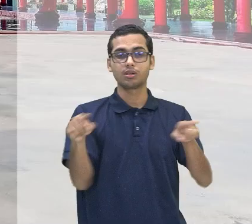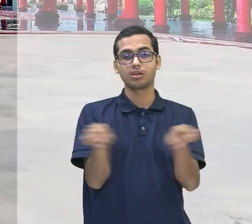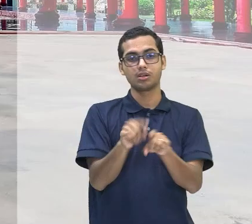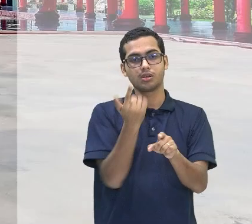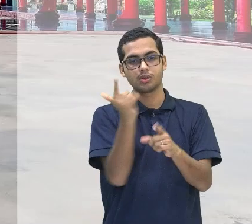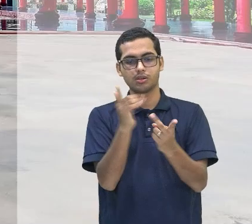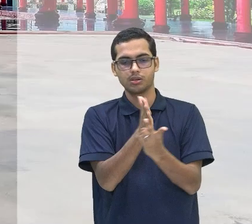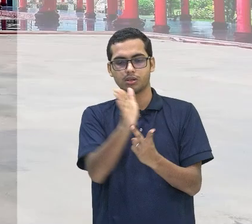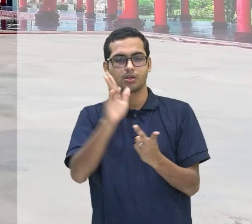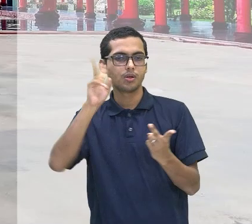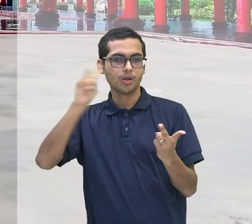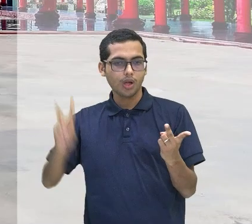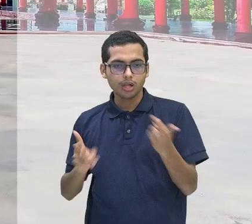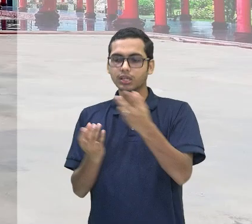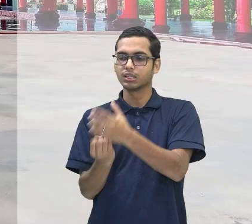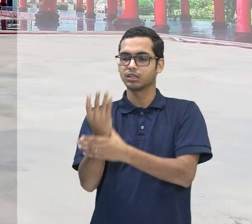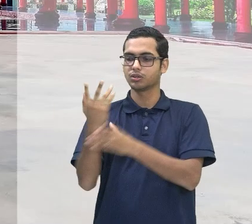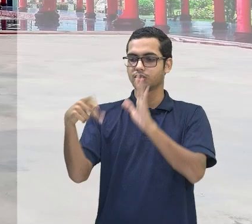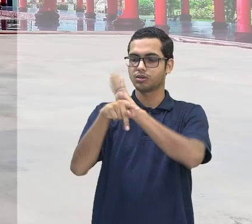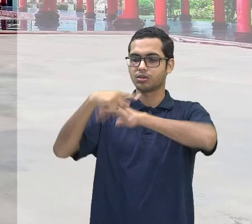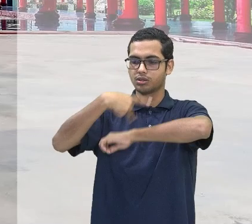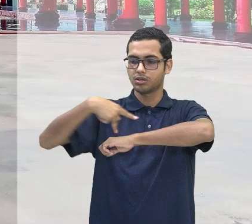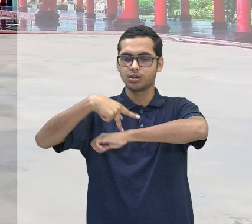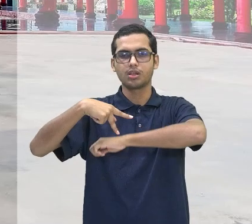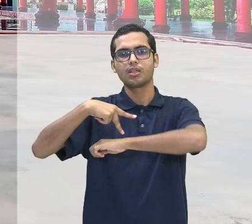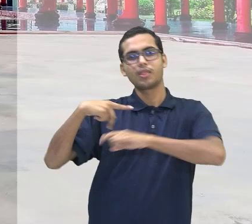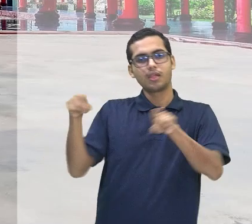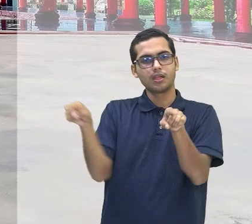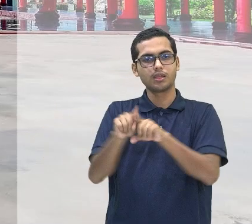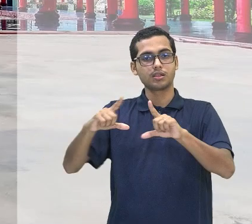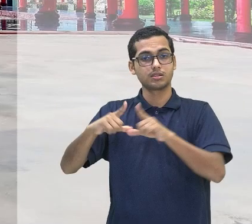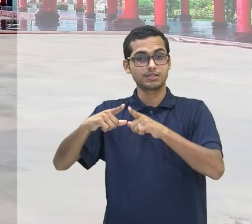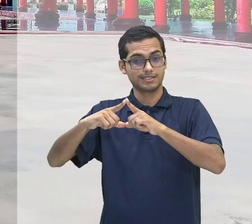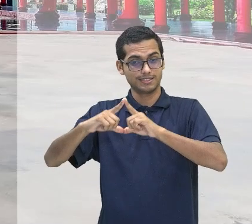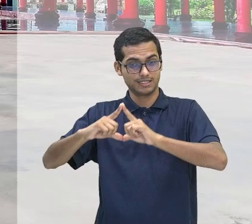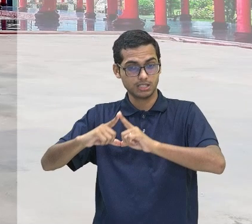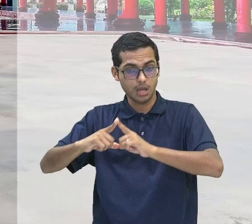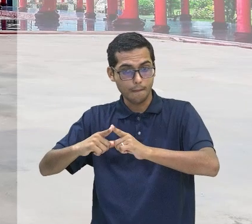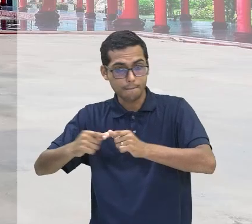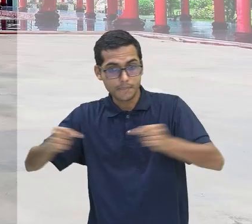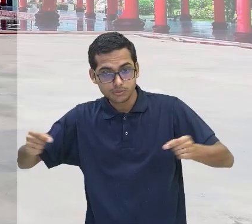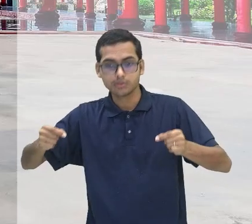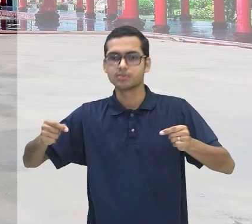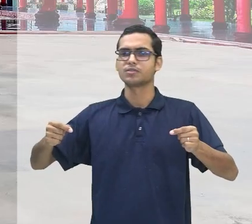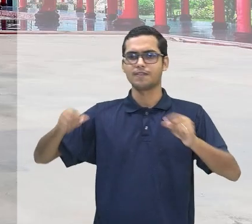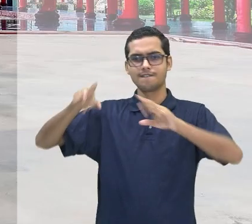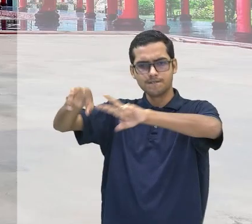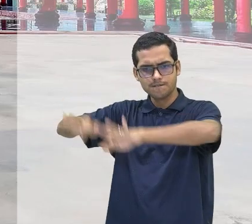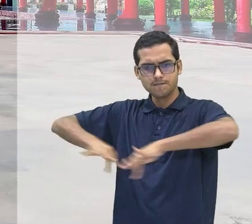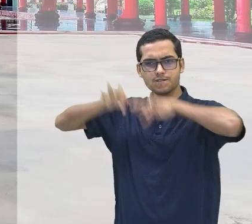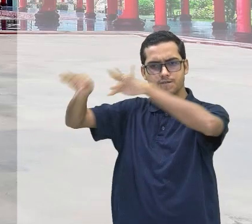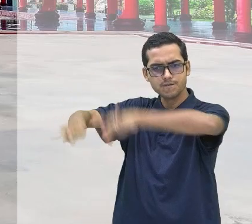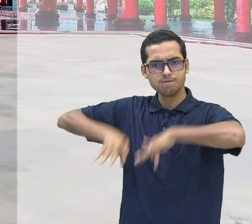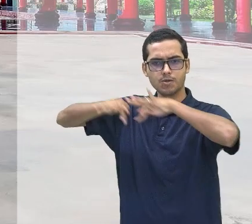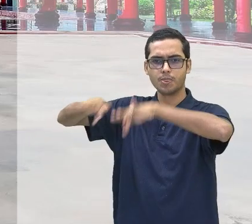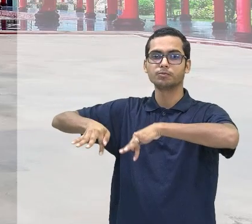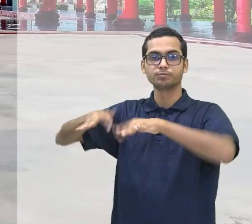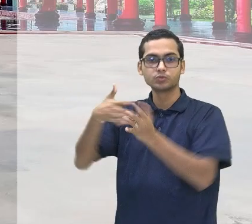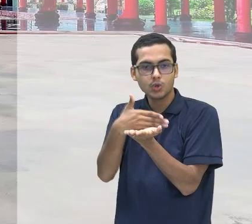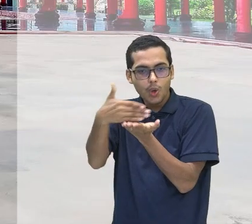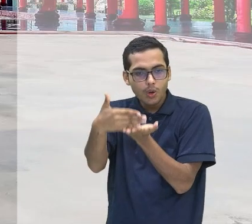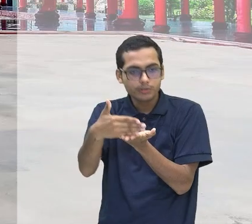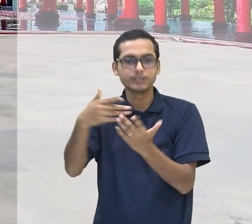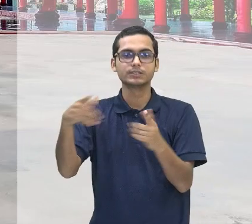originou justamente no Japão feudal, ou seja, não teve uma trajetória antes de chegar ao Japão. Começou ali no Japão